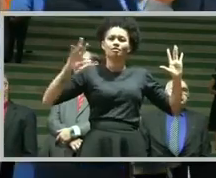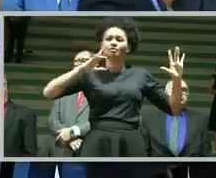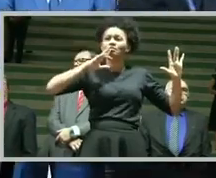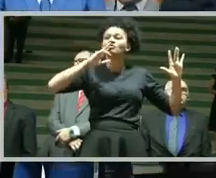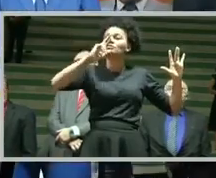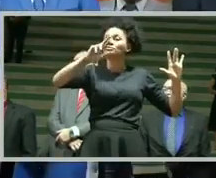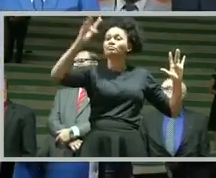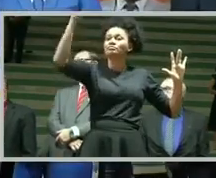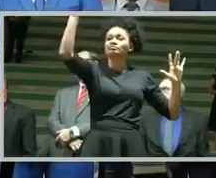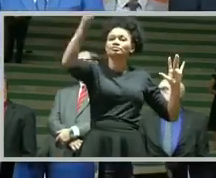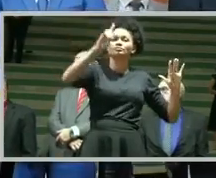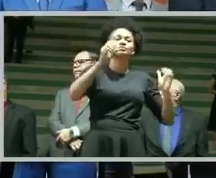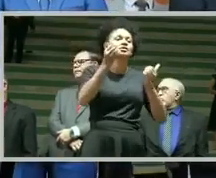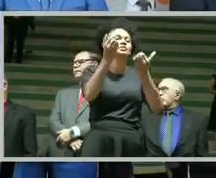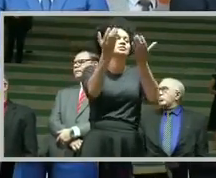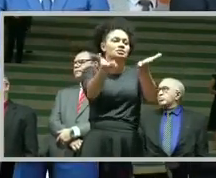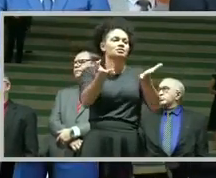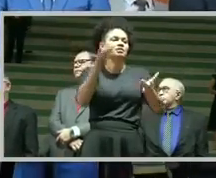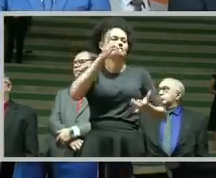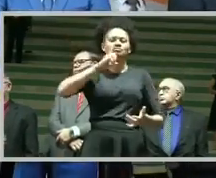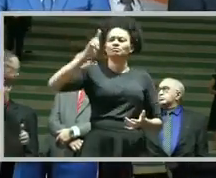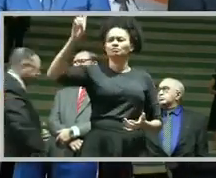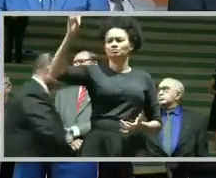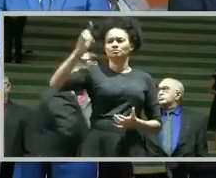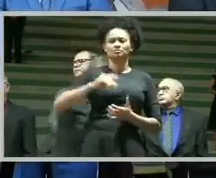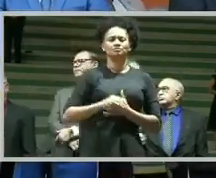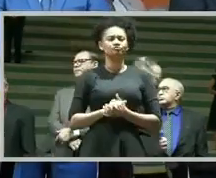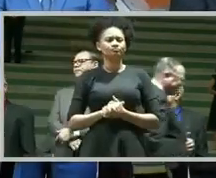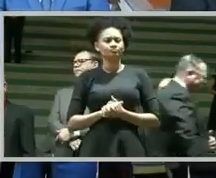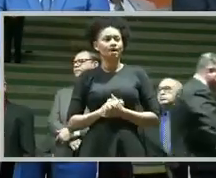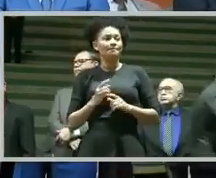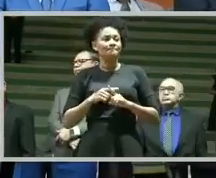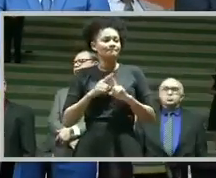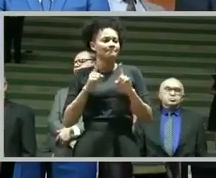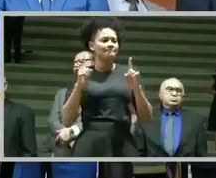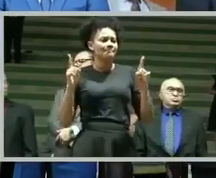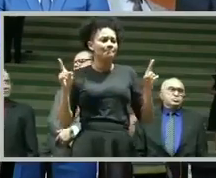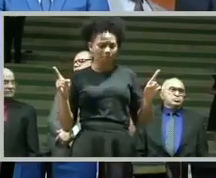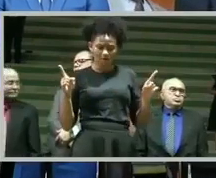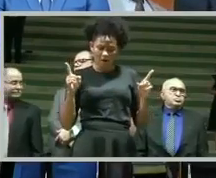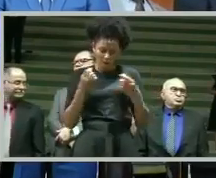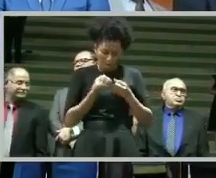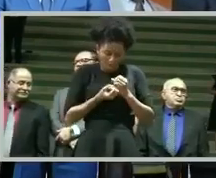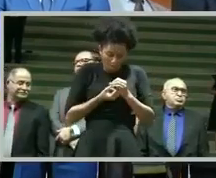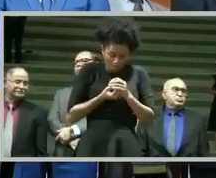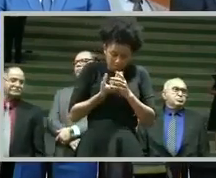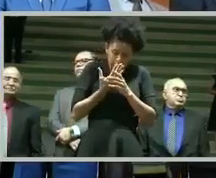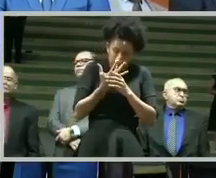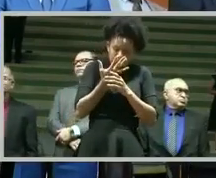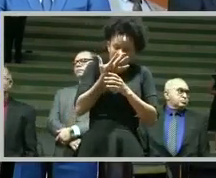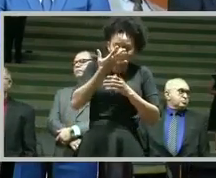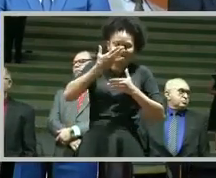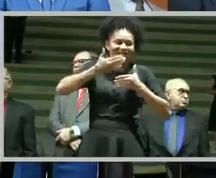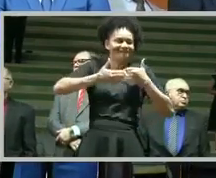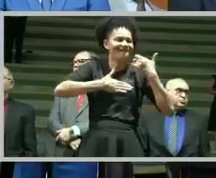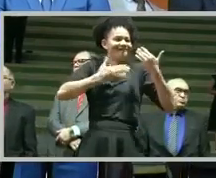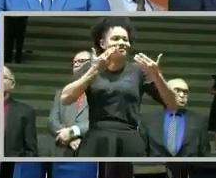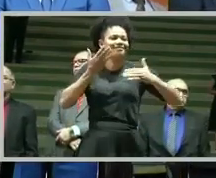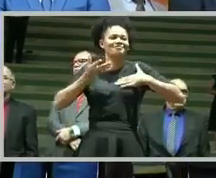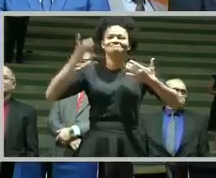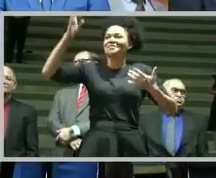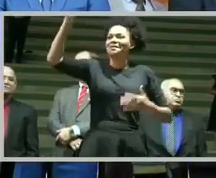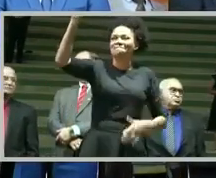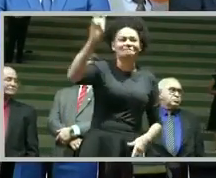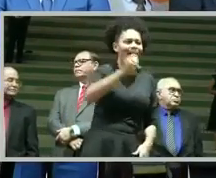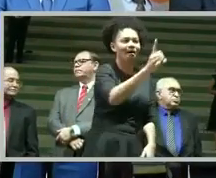Resultado quem dá é Deus. Mas a fonte de alegria está andando